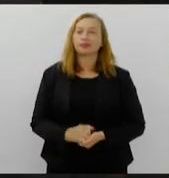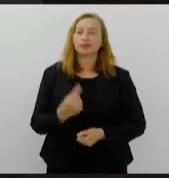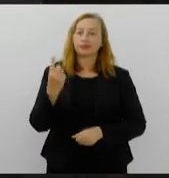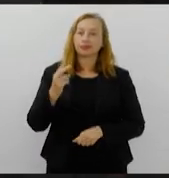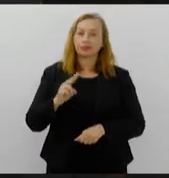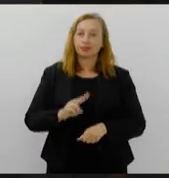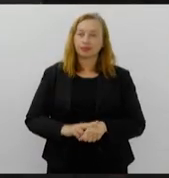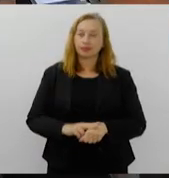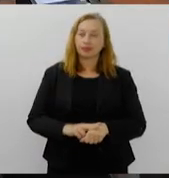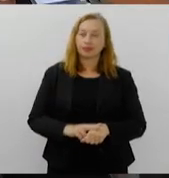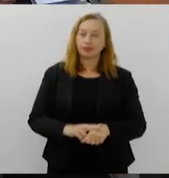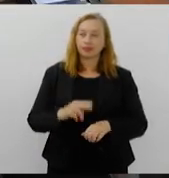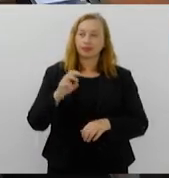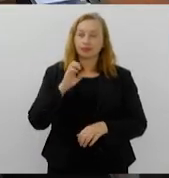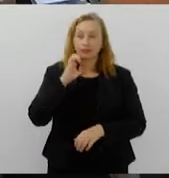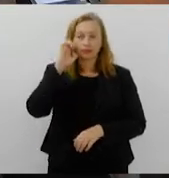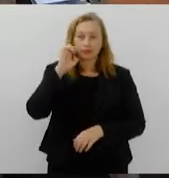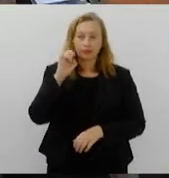autora.